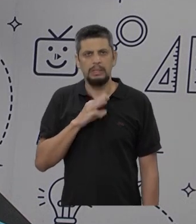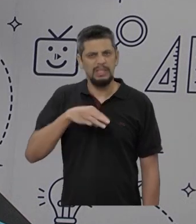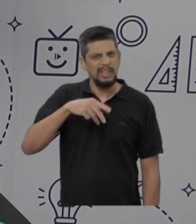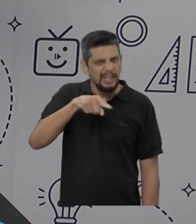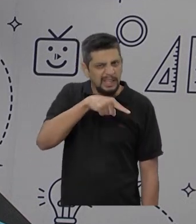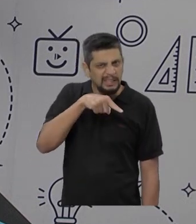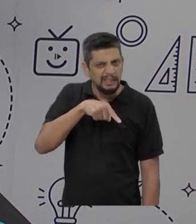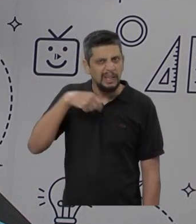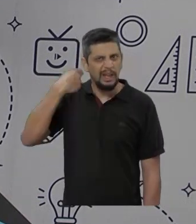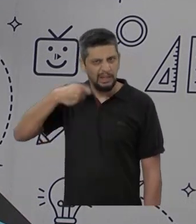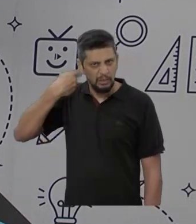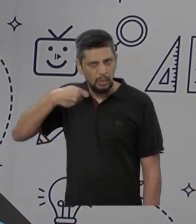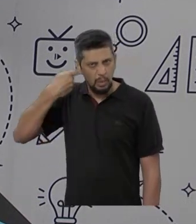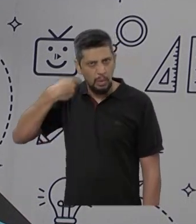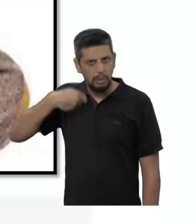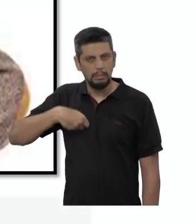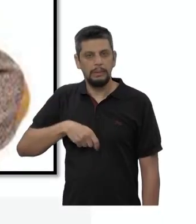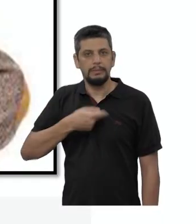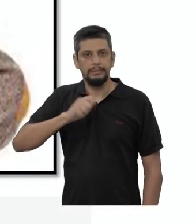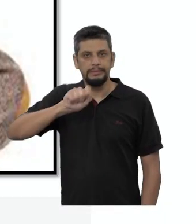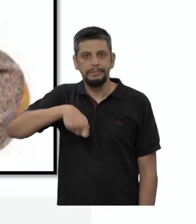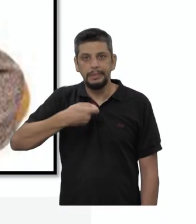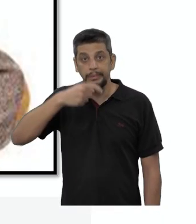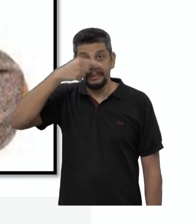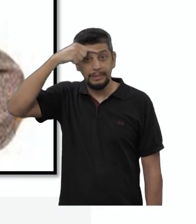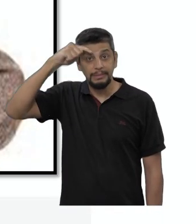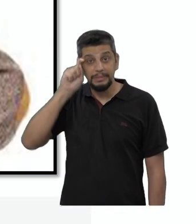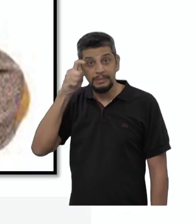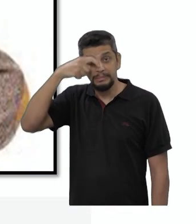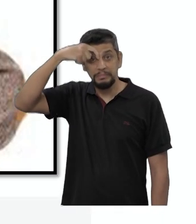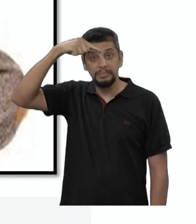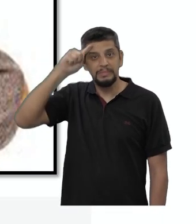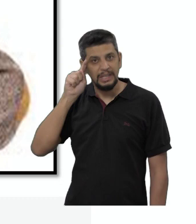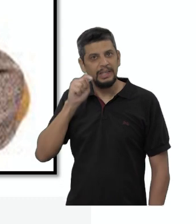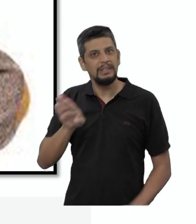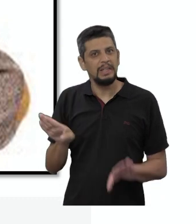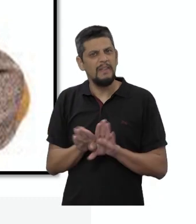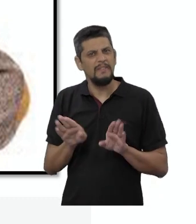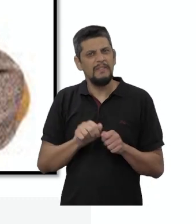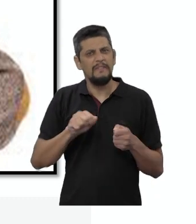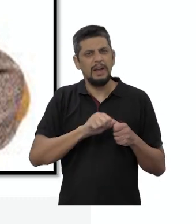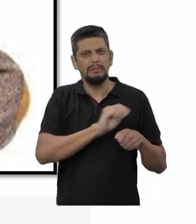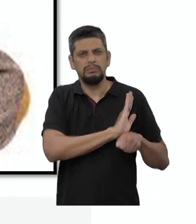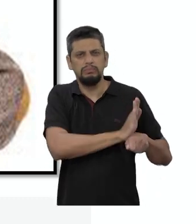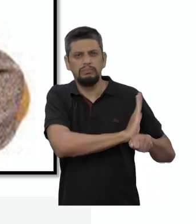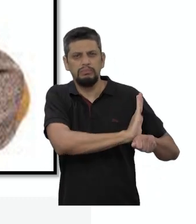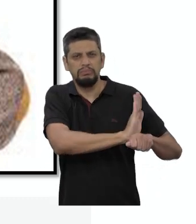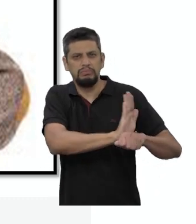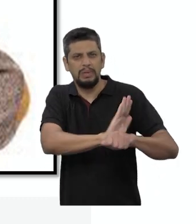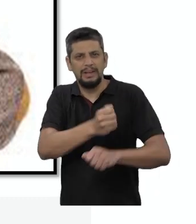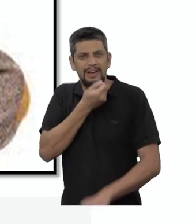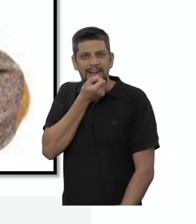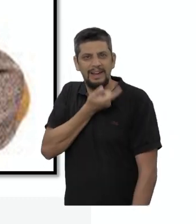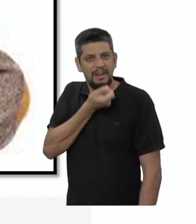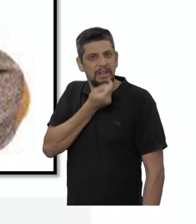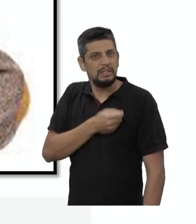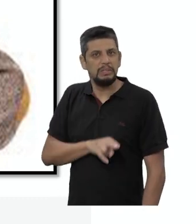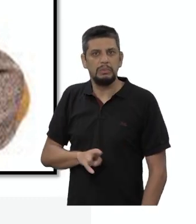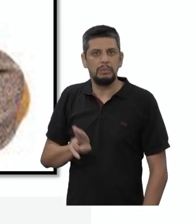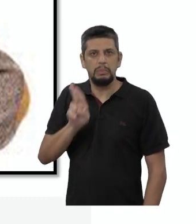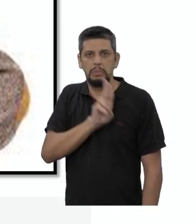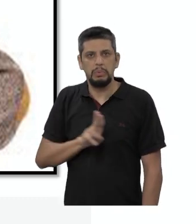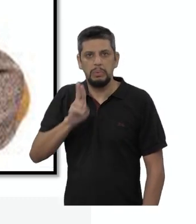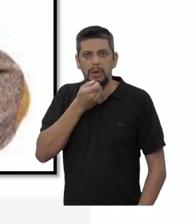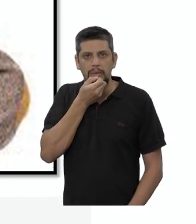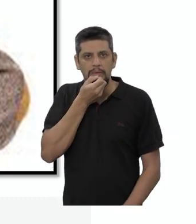já ouviram falar nesse ator? Esse é o Mr. Bean. Lembram dele? Ele também faz um monte de filme engraçado e